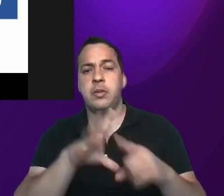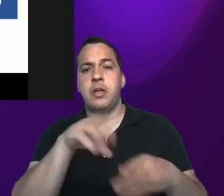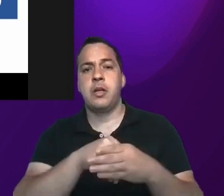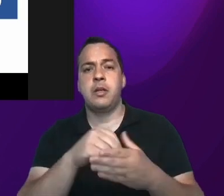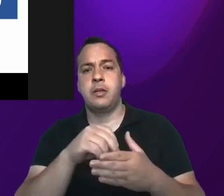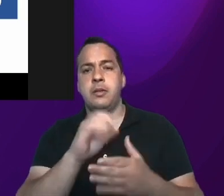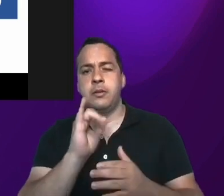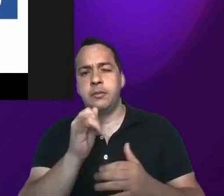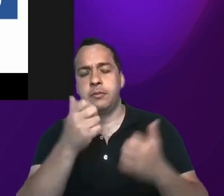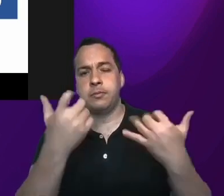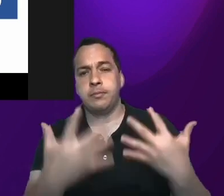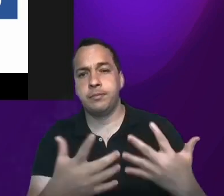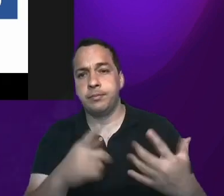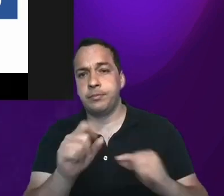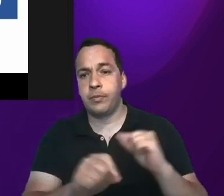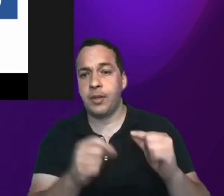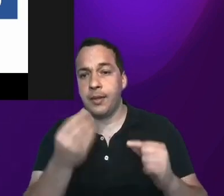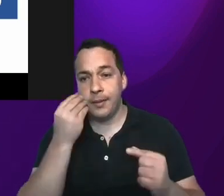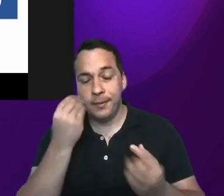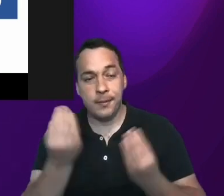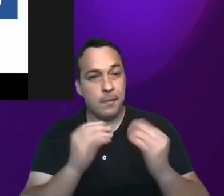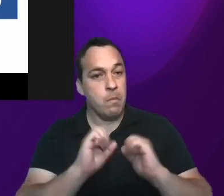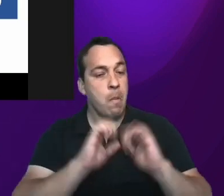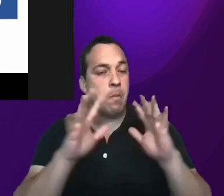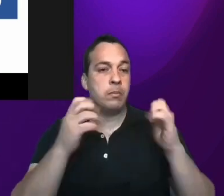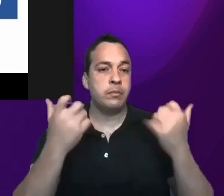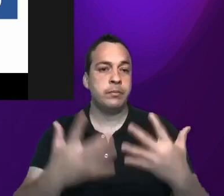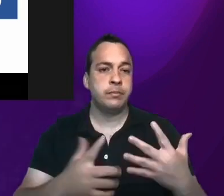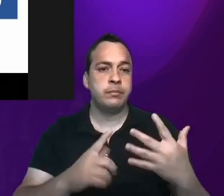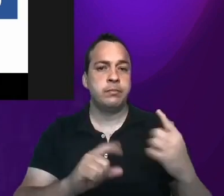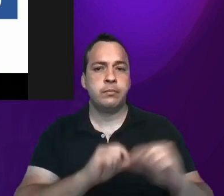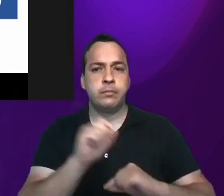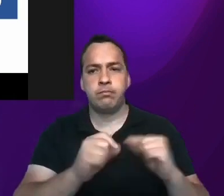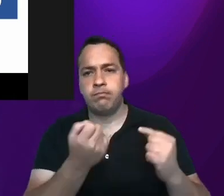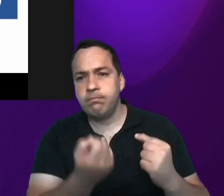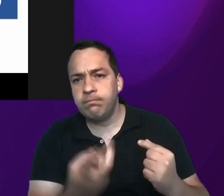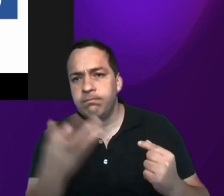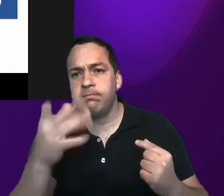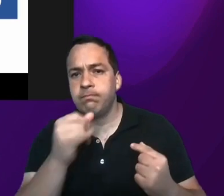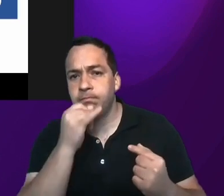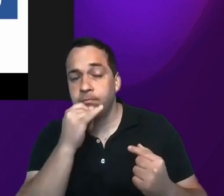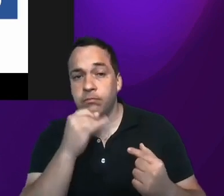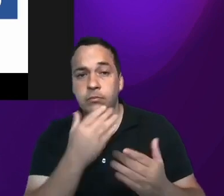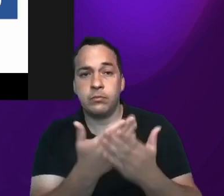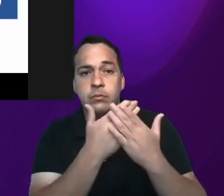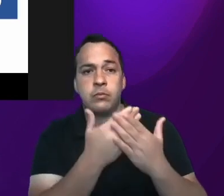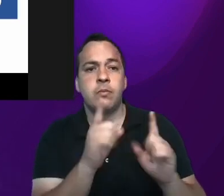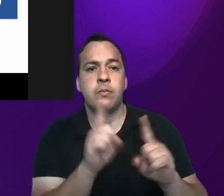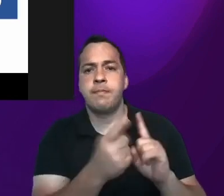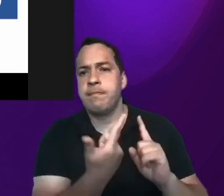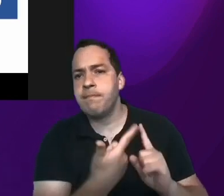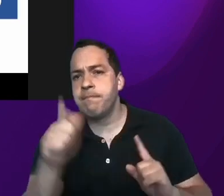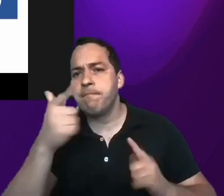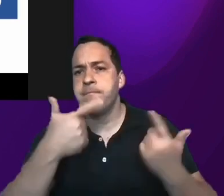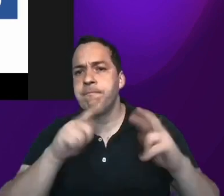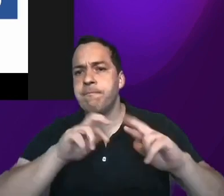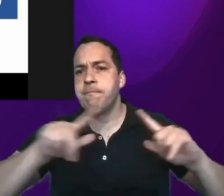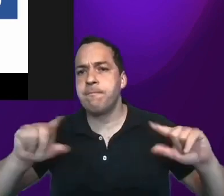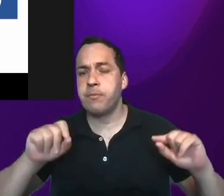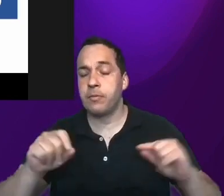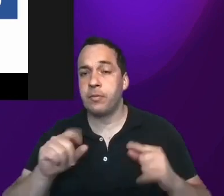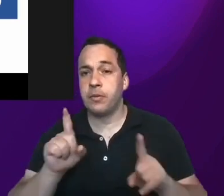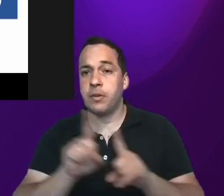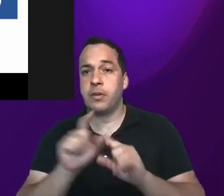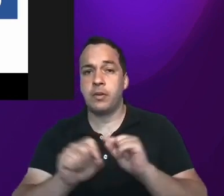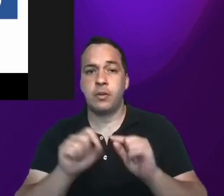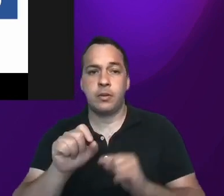gente, né, tenta definir agora, baseado em vários outros, nesse estudo, em vários outros estudos, inclusive o